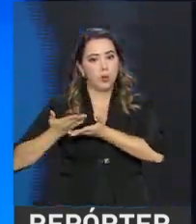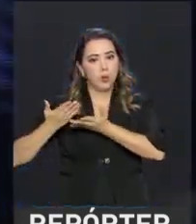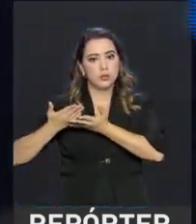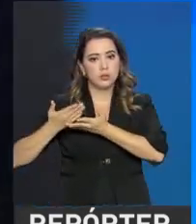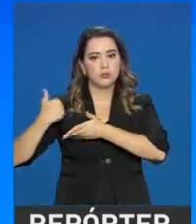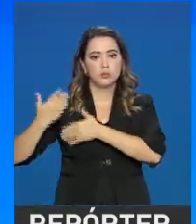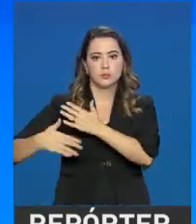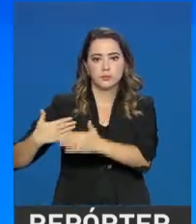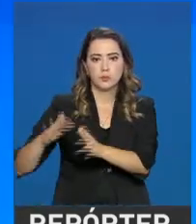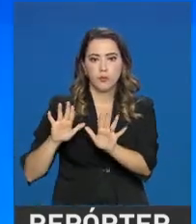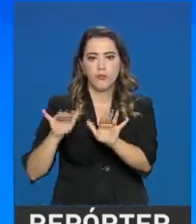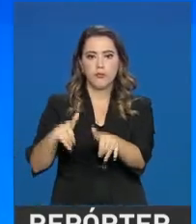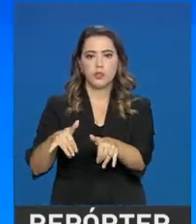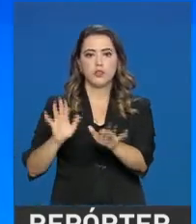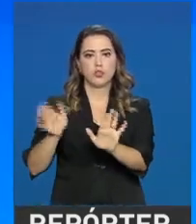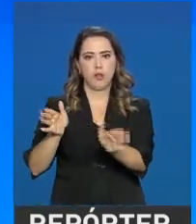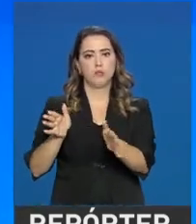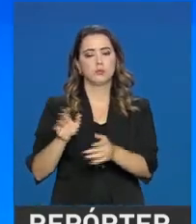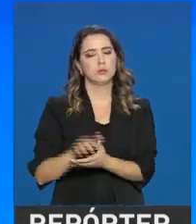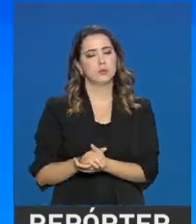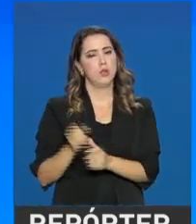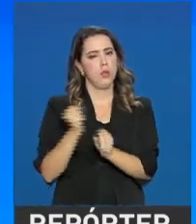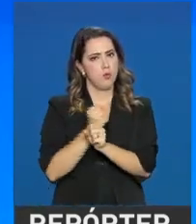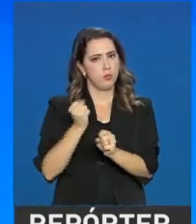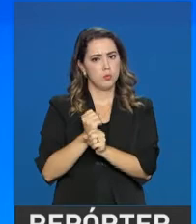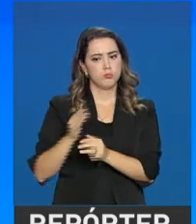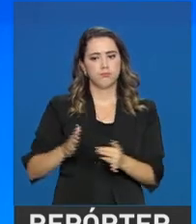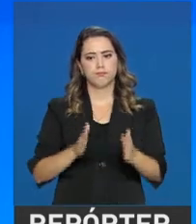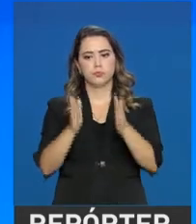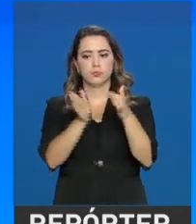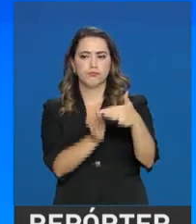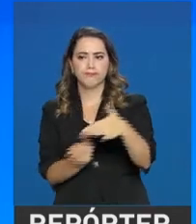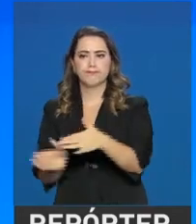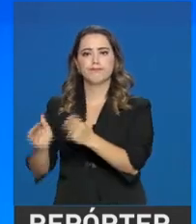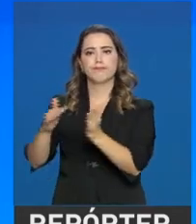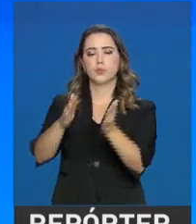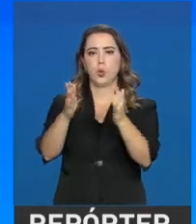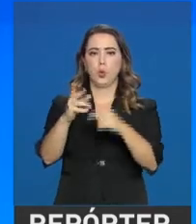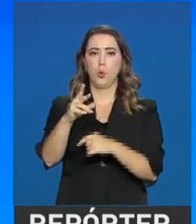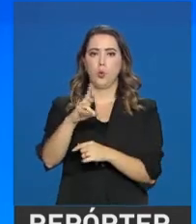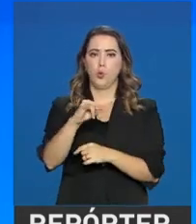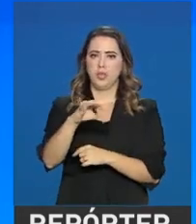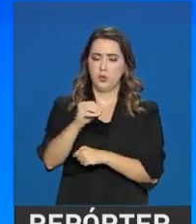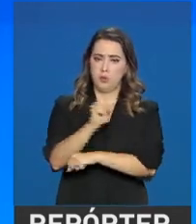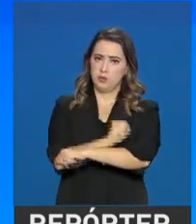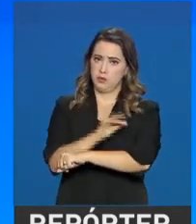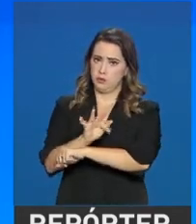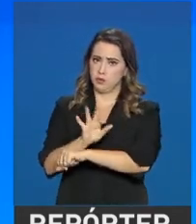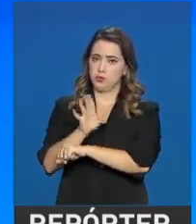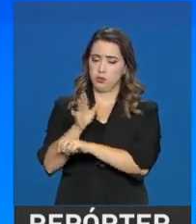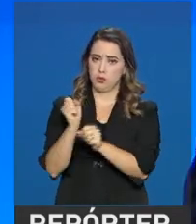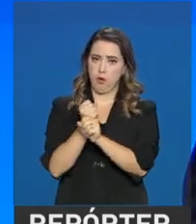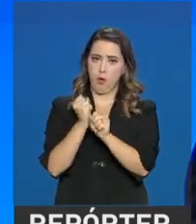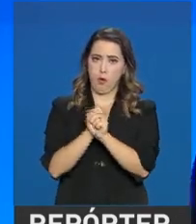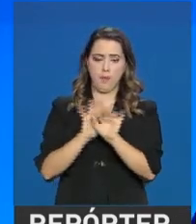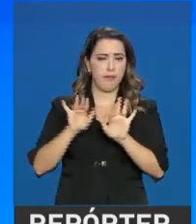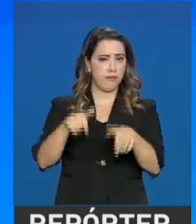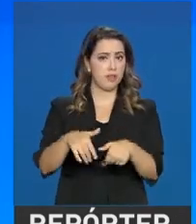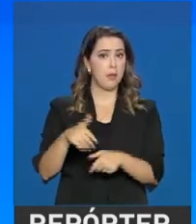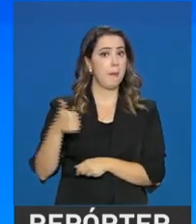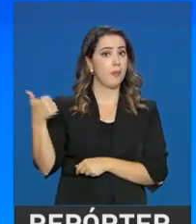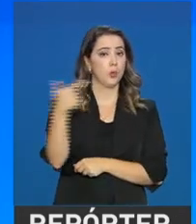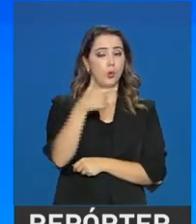finalizando estimamos que sejam beneficiados no total quando as obras estiverem completas cerca de 12 milhões